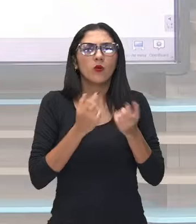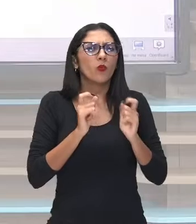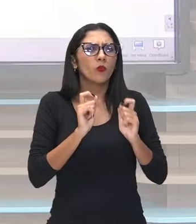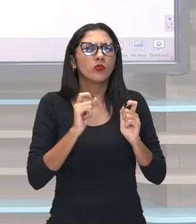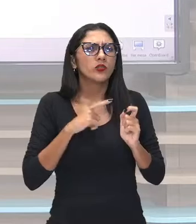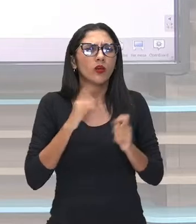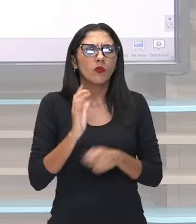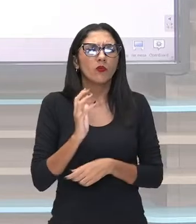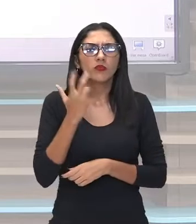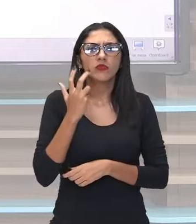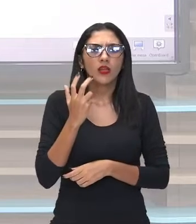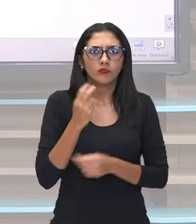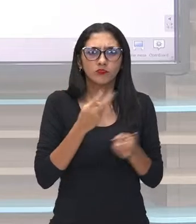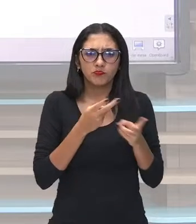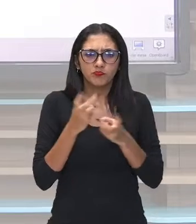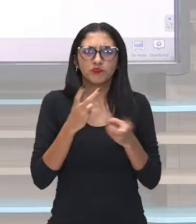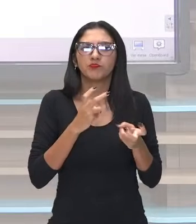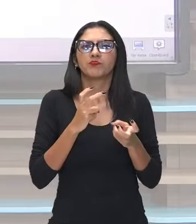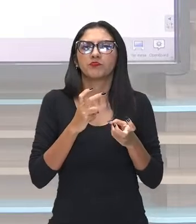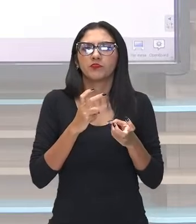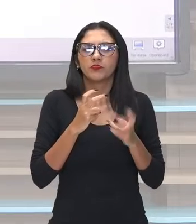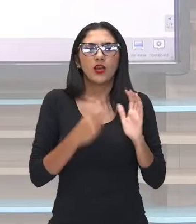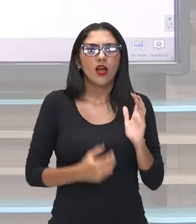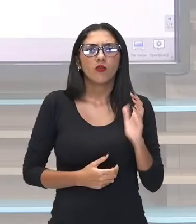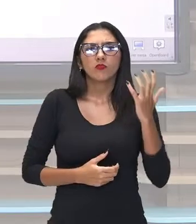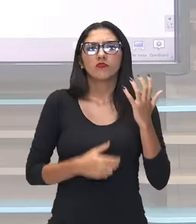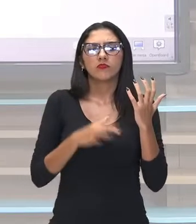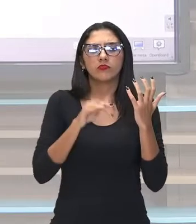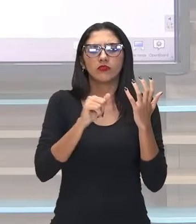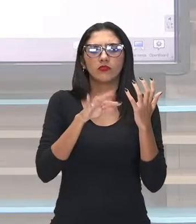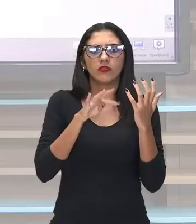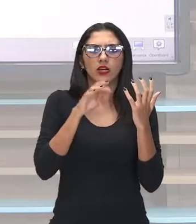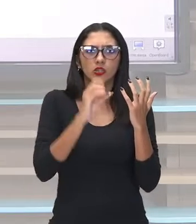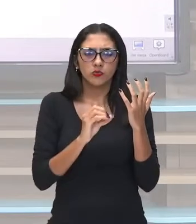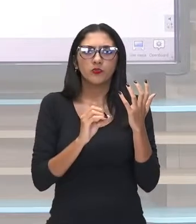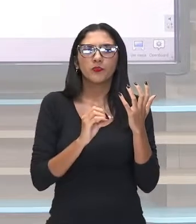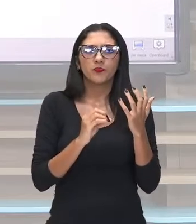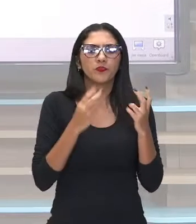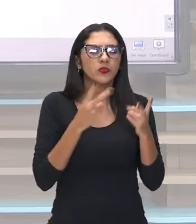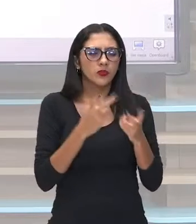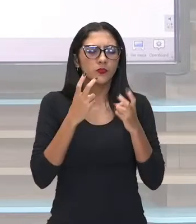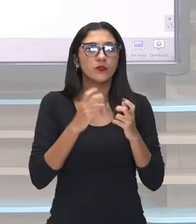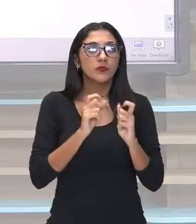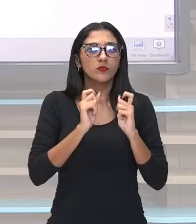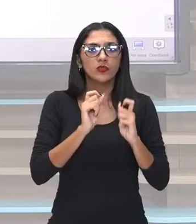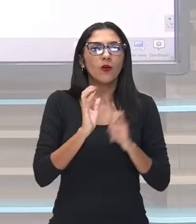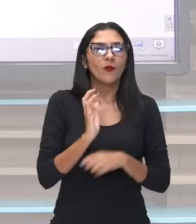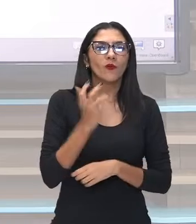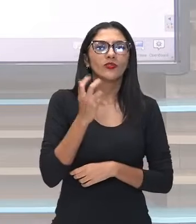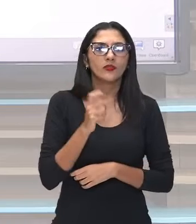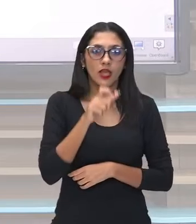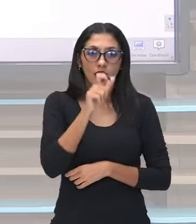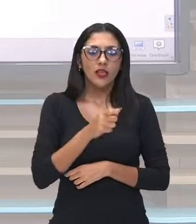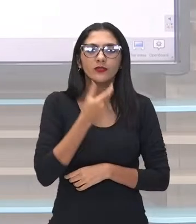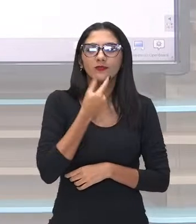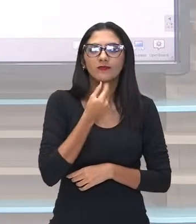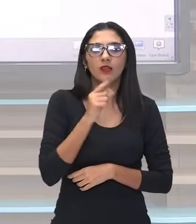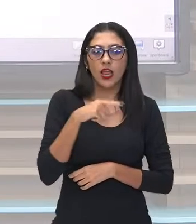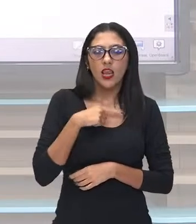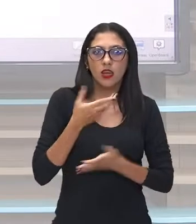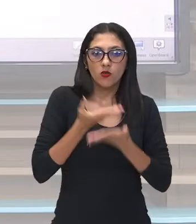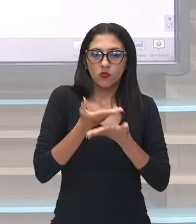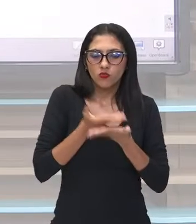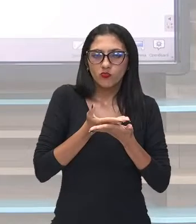fato é aquilo que nós olhamos e está bem claro. Qual é esse fato? Que o jovem está estudando.